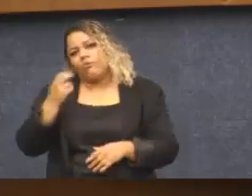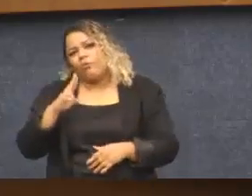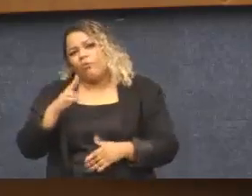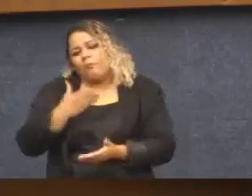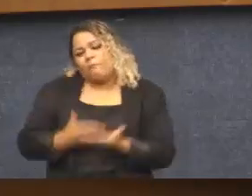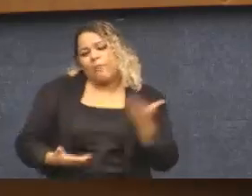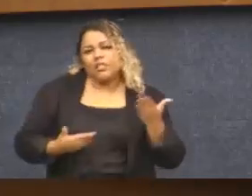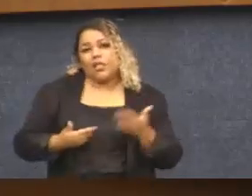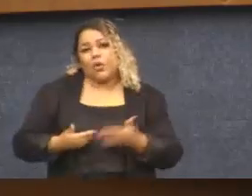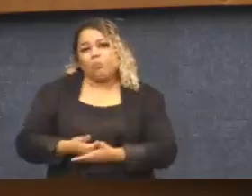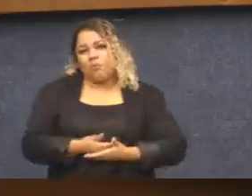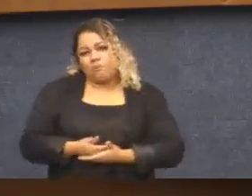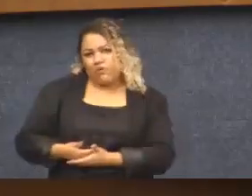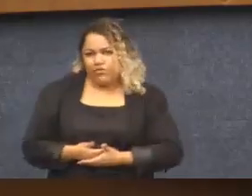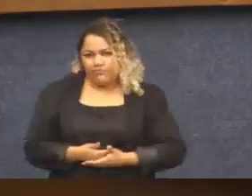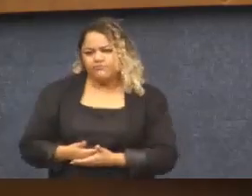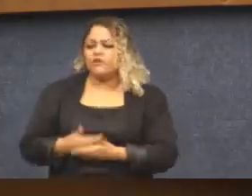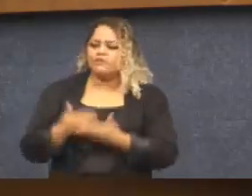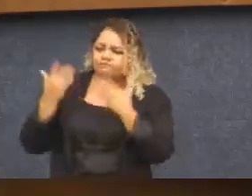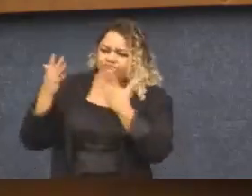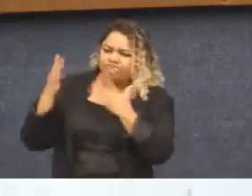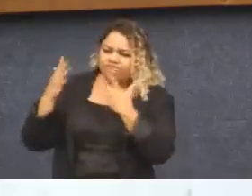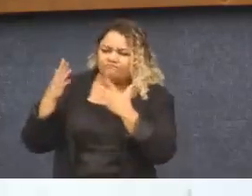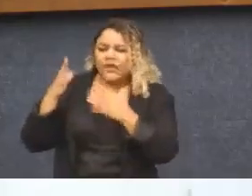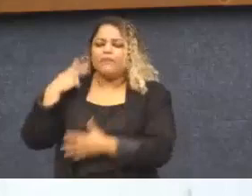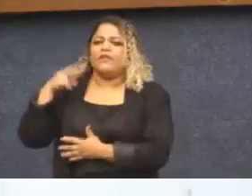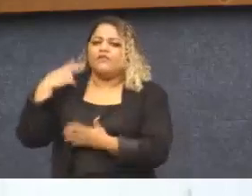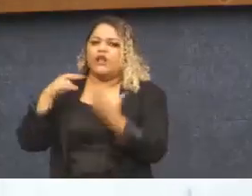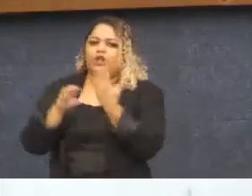parabéns, viu, Cláudio? Vamos votar sim.